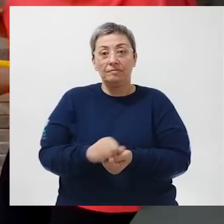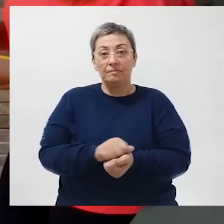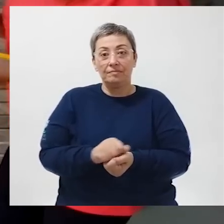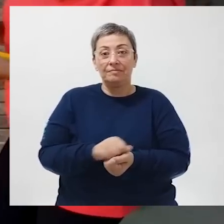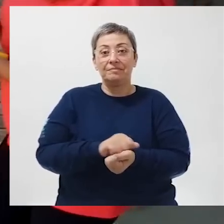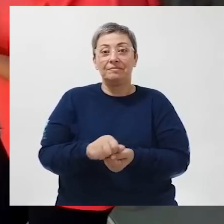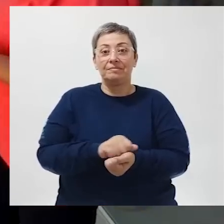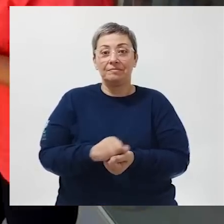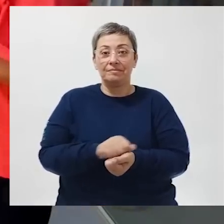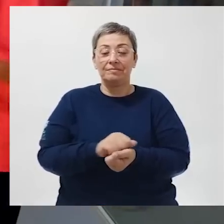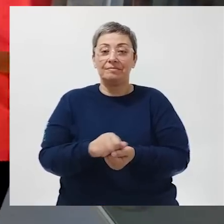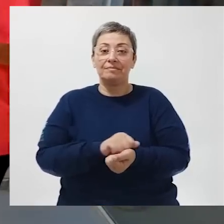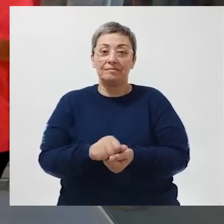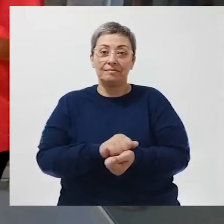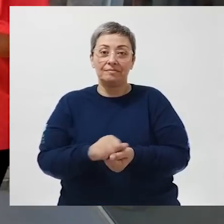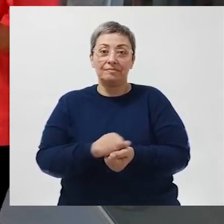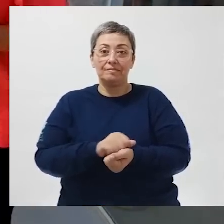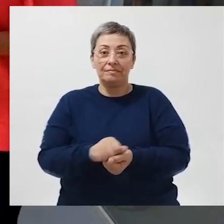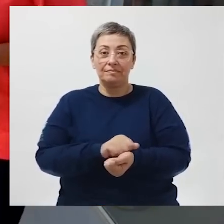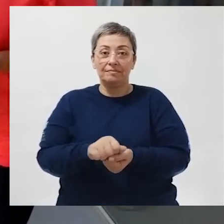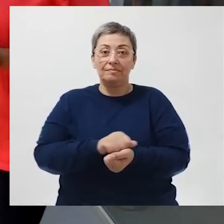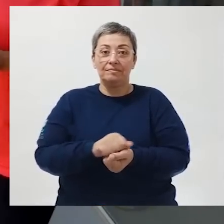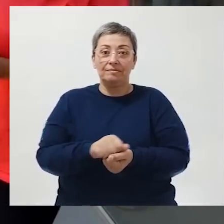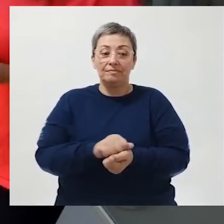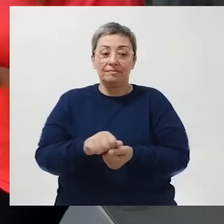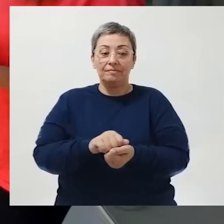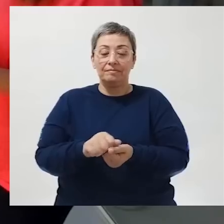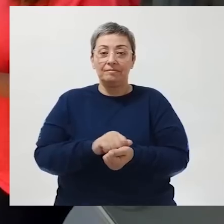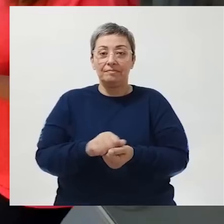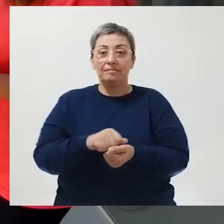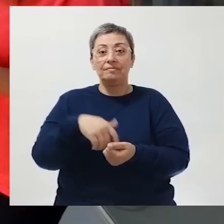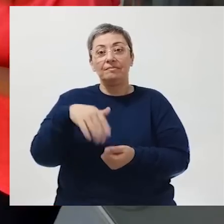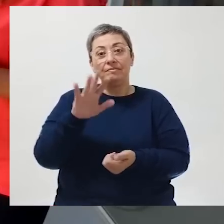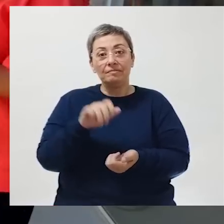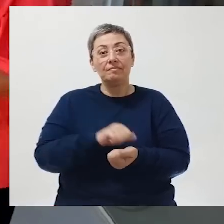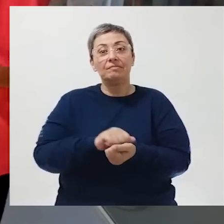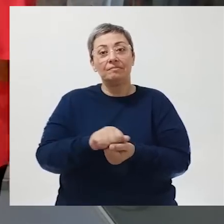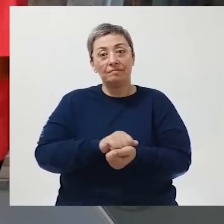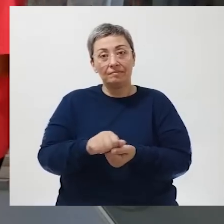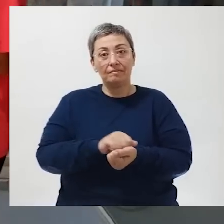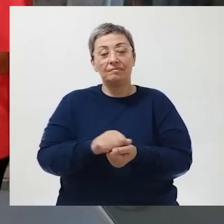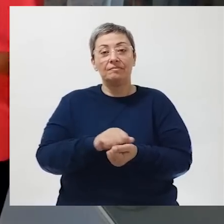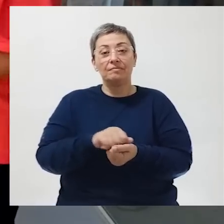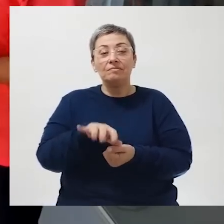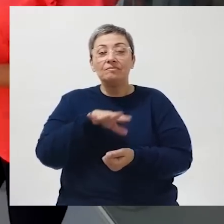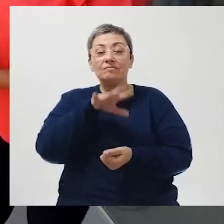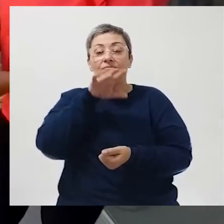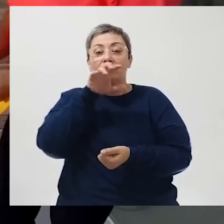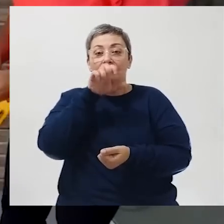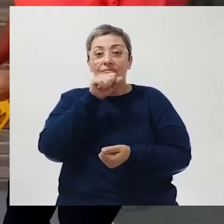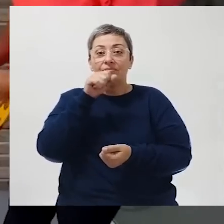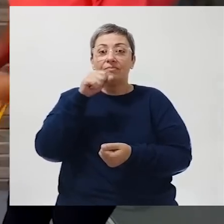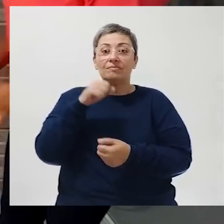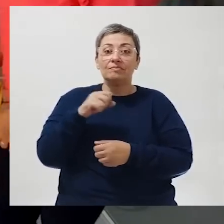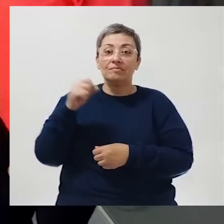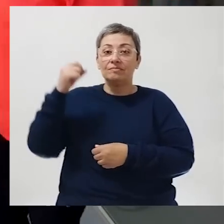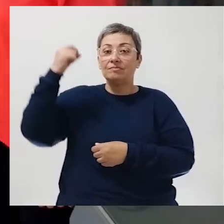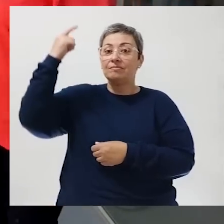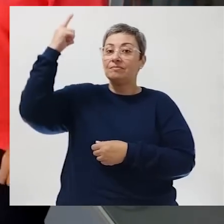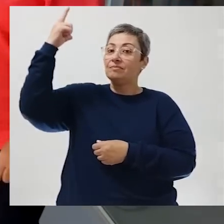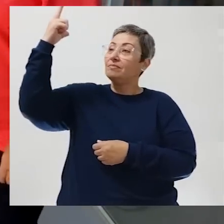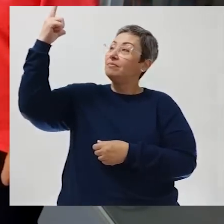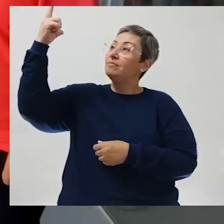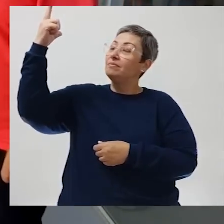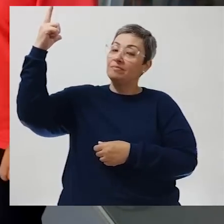lavadeira, lava, lava, lavadeira. Quanto mais lava, mais cheira. O sol tá